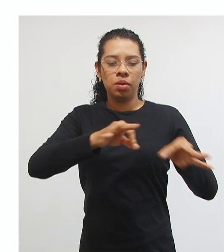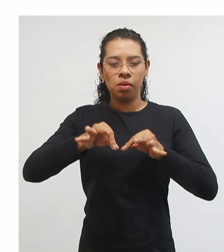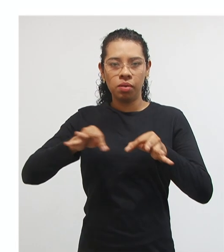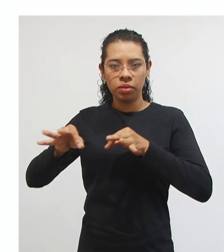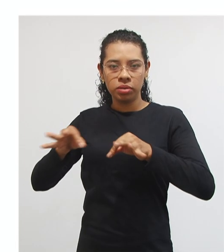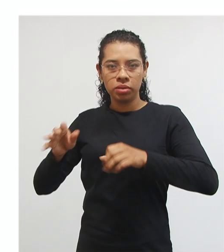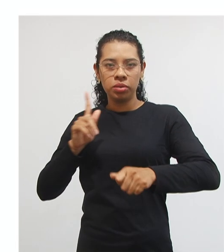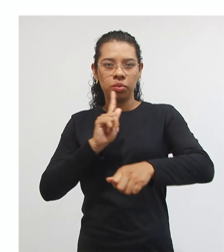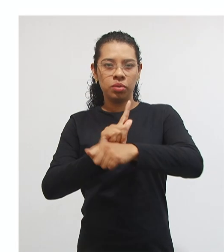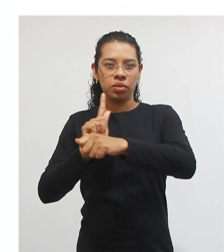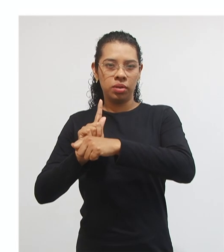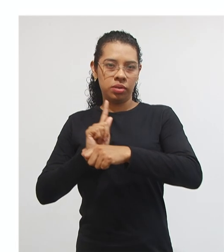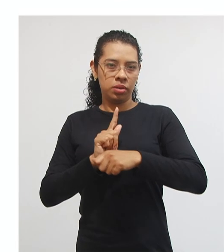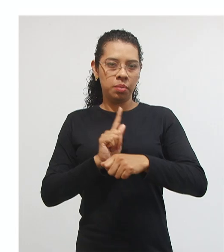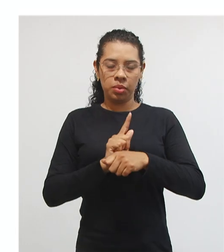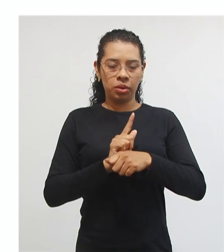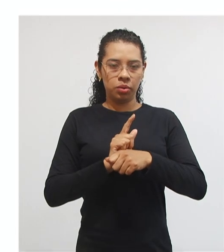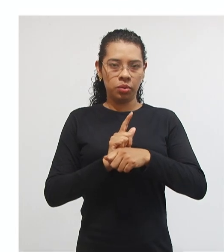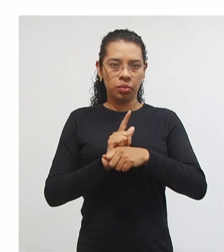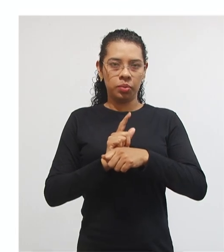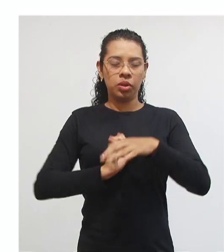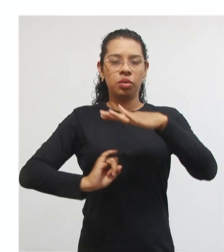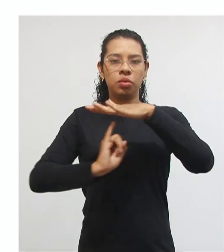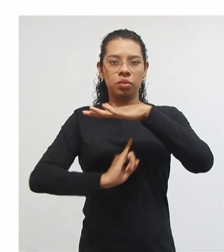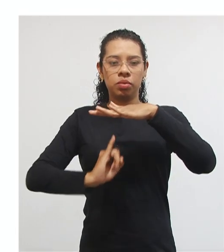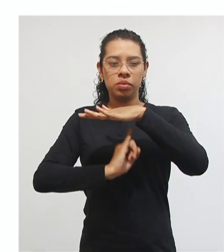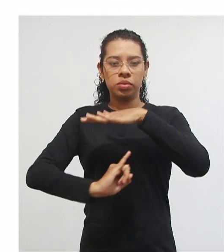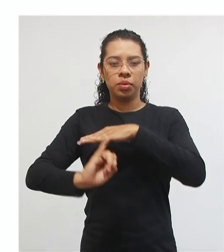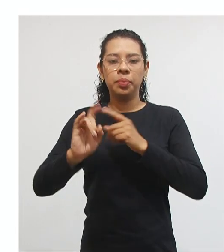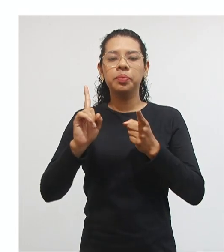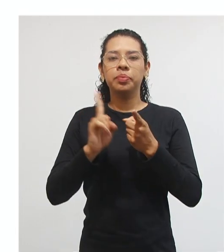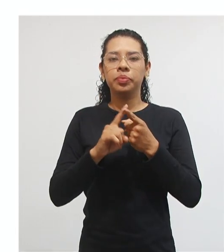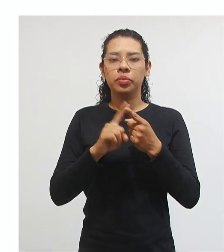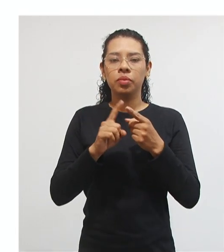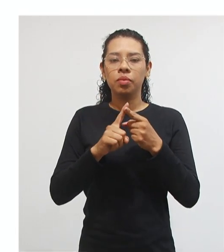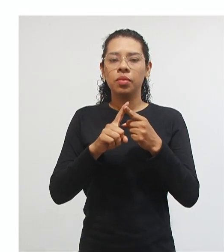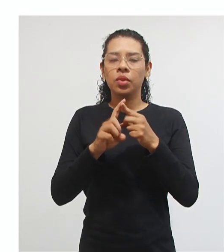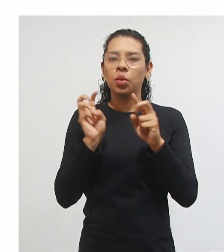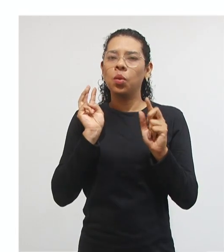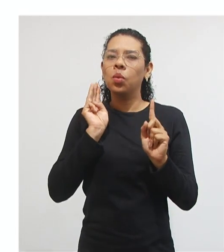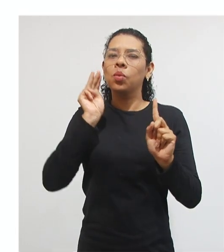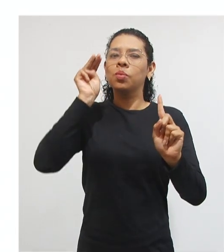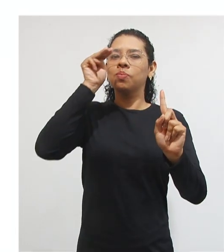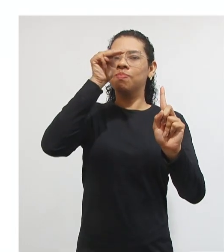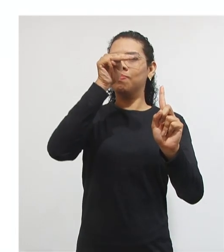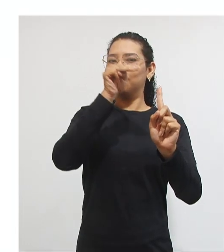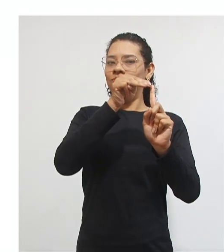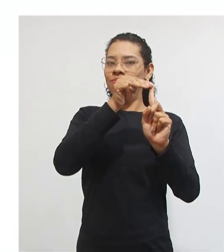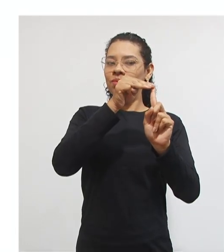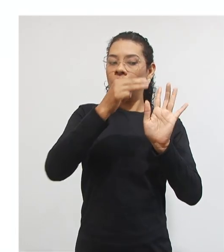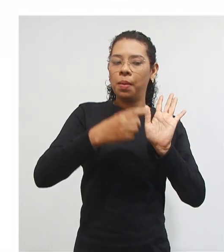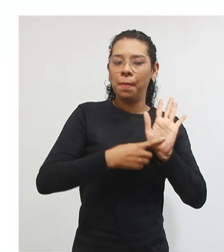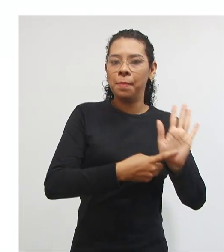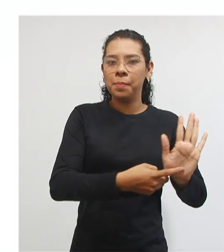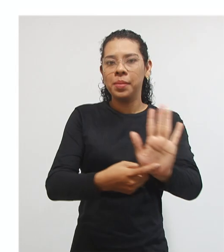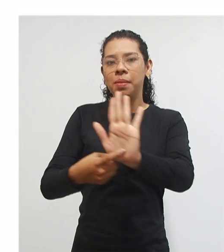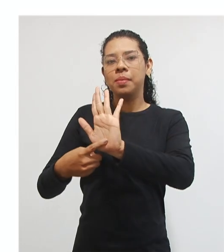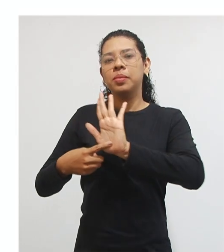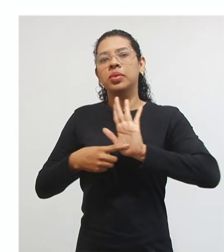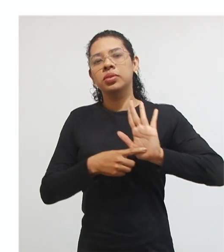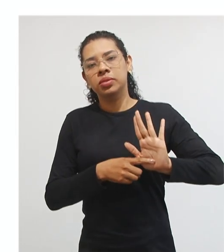Então, como eu já havia falado, o marketing institucional ele vai levar a missão da instituição para o público, através do quê?